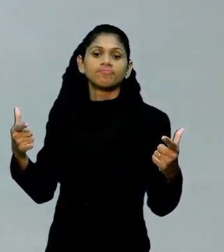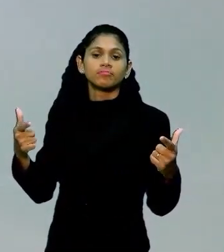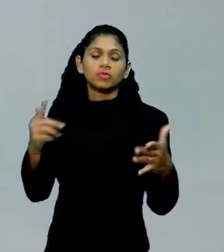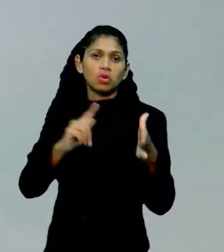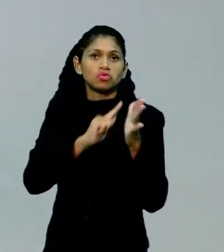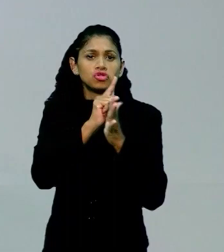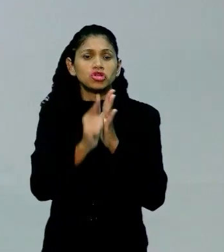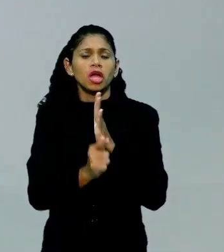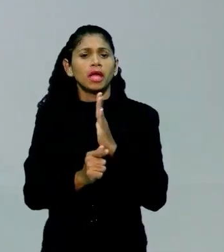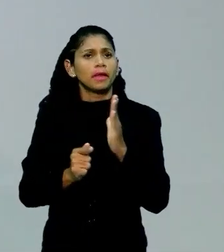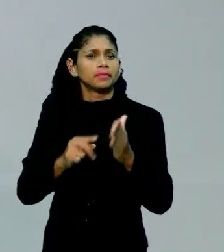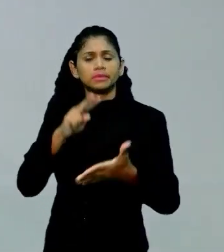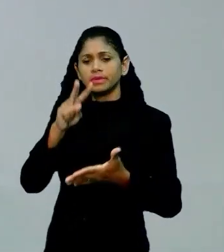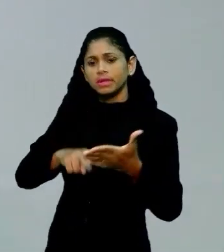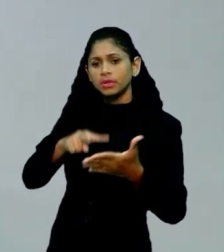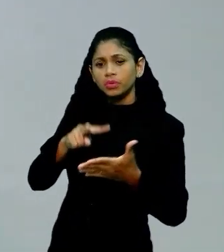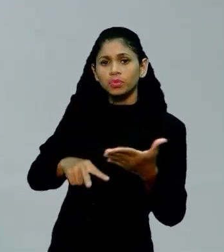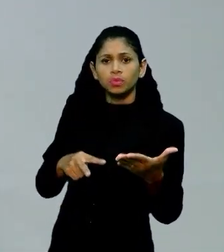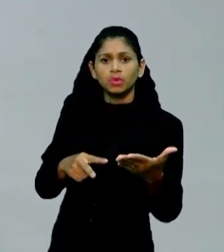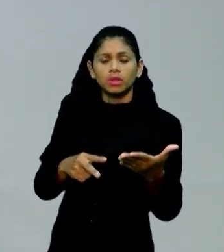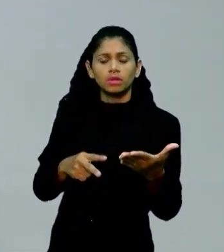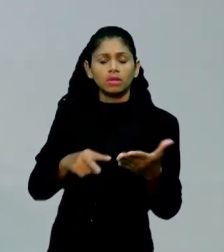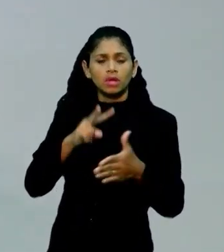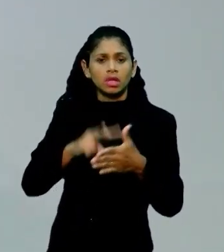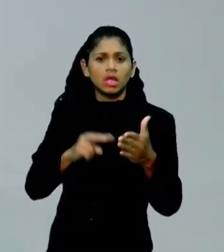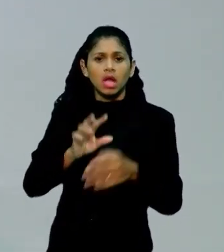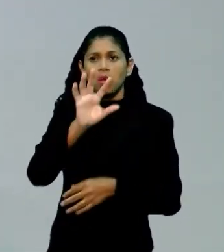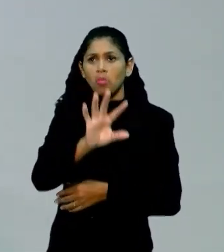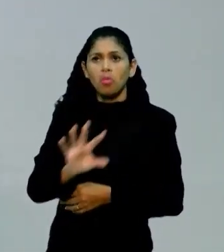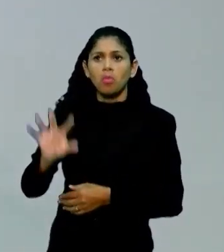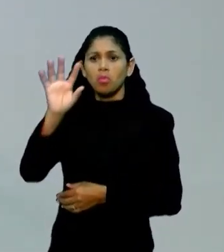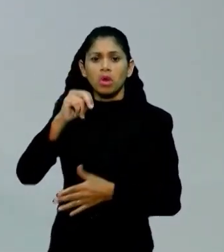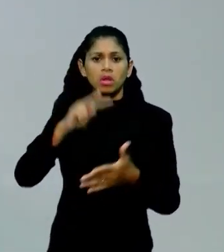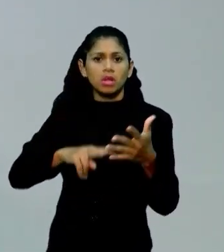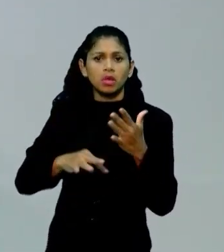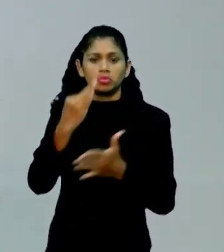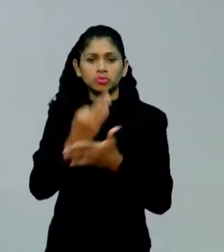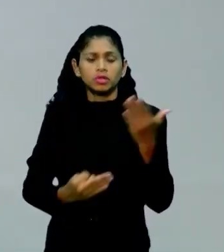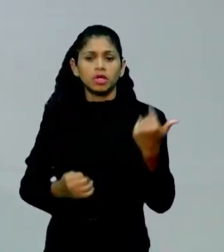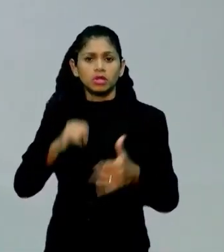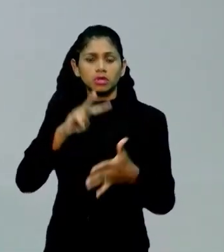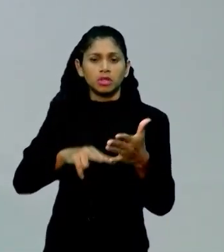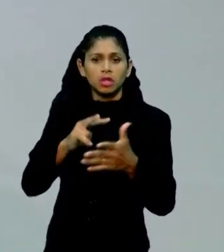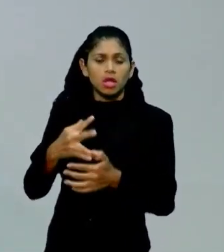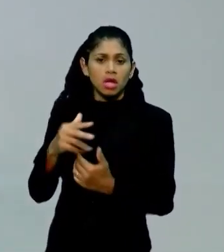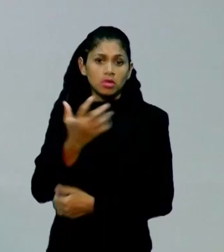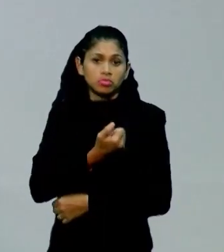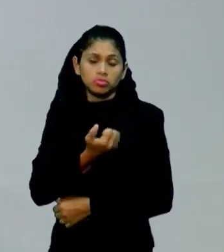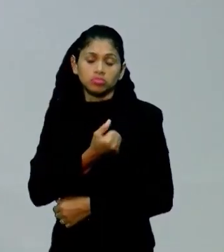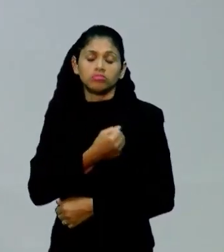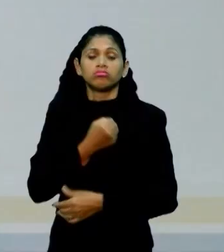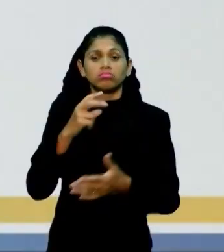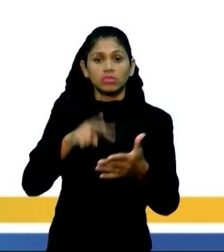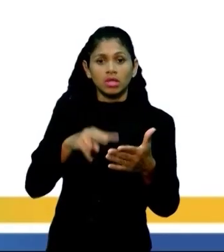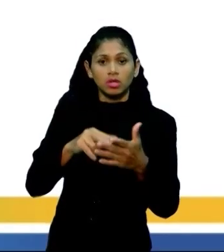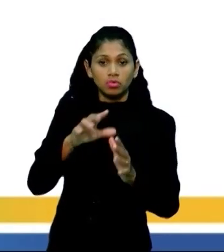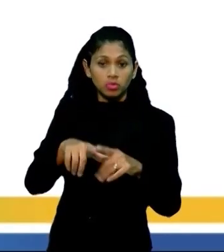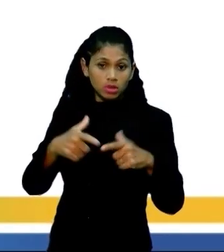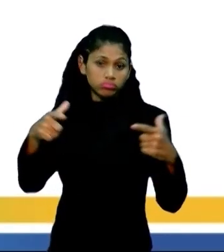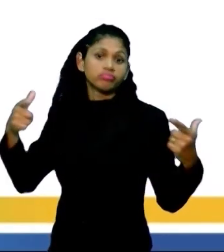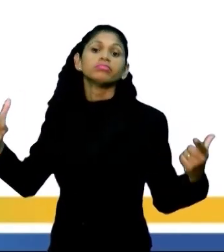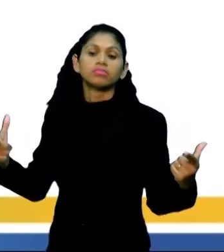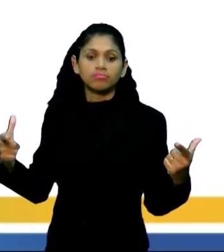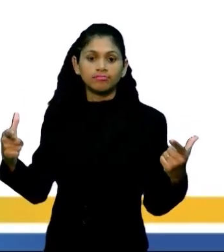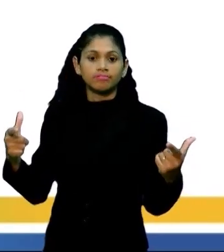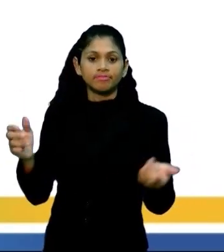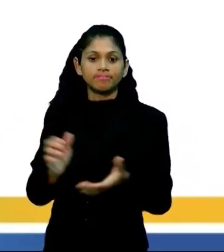leitura leitura eu posso ler eu posso ler um mapa eu posso ler um texto eu posso ler números vejam que a leitura é um pouco mais amplo quando